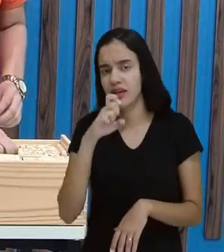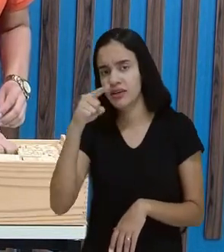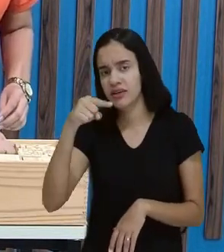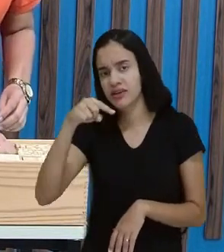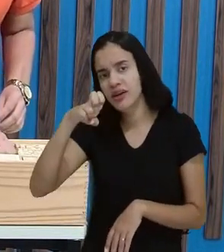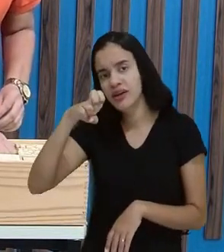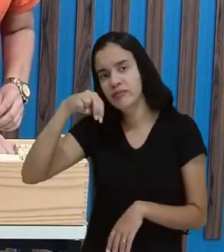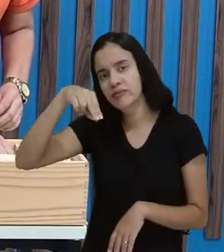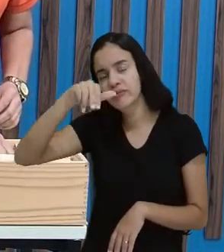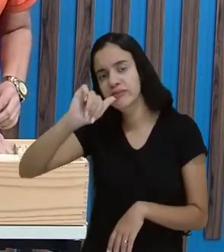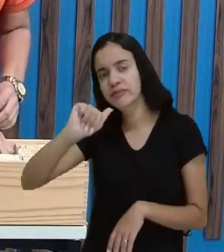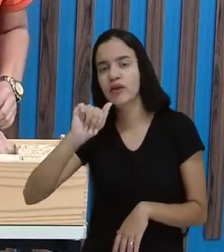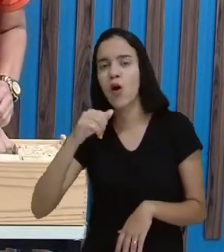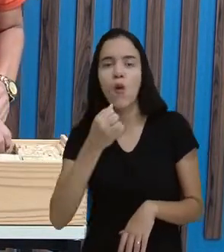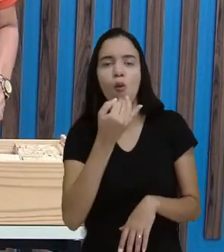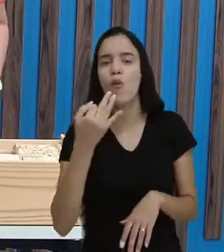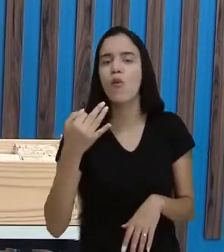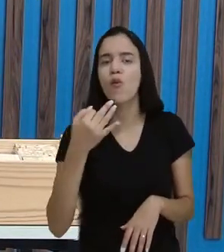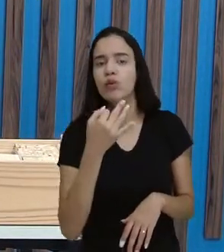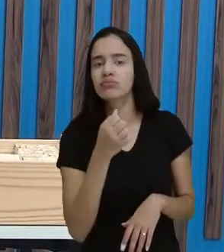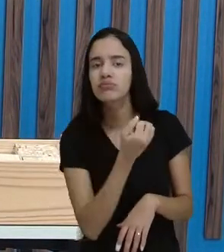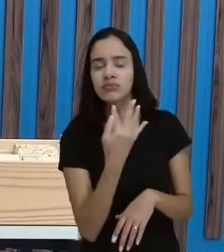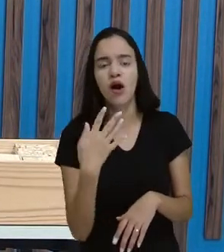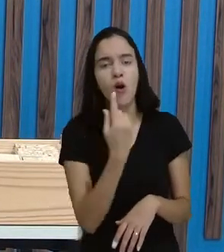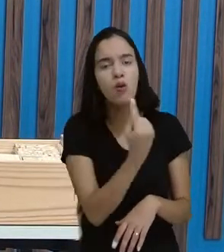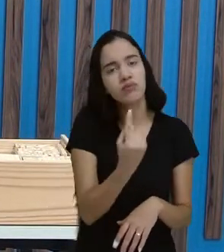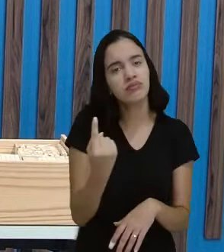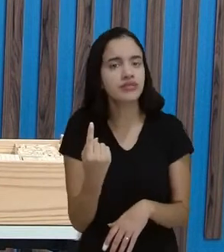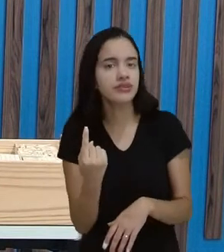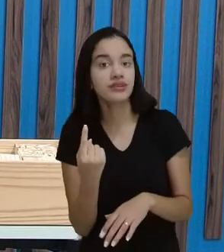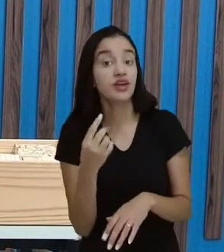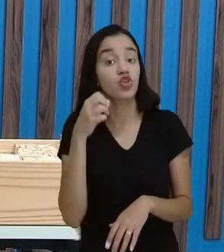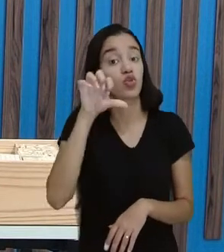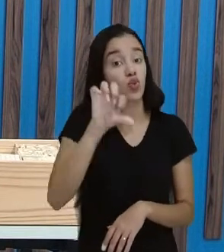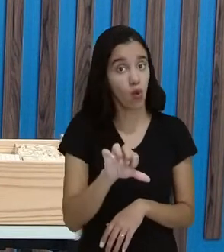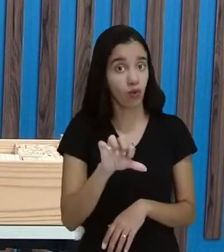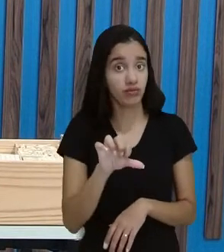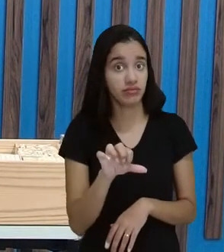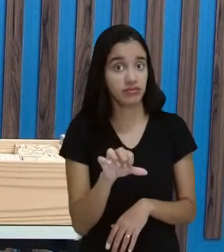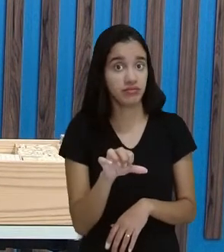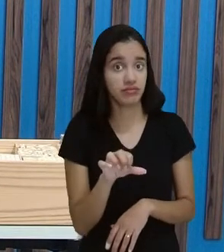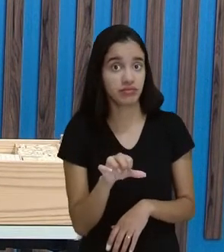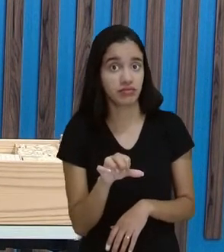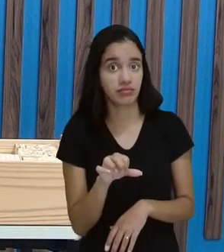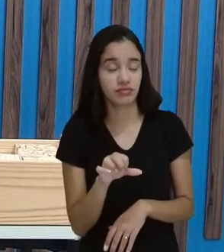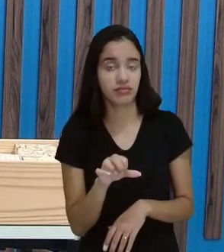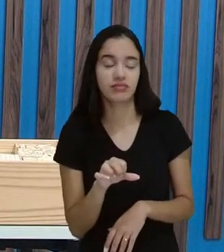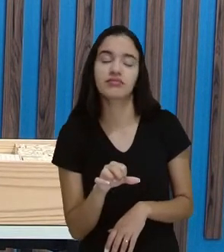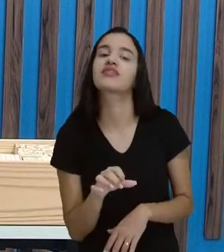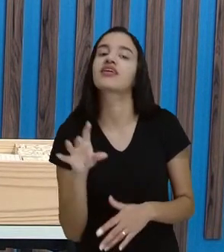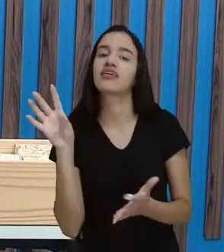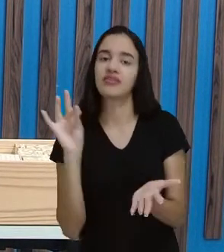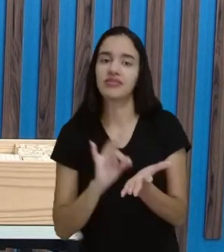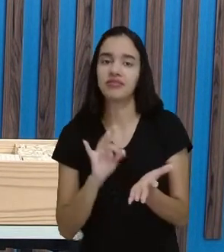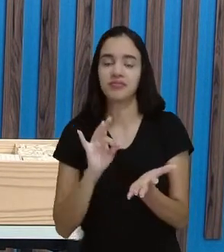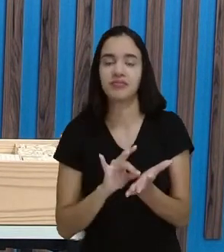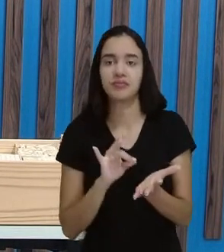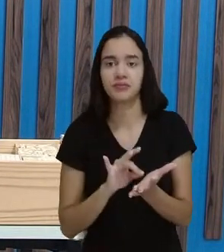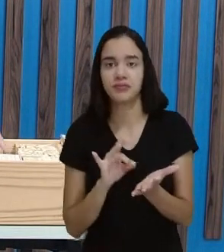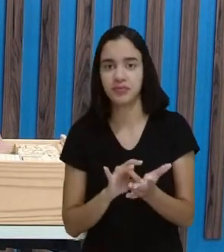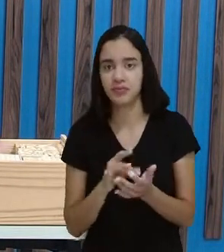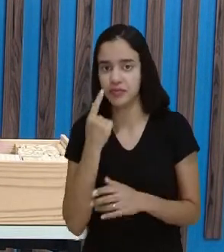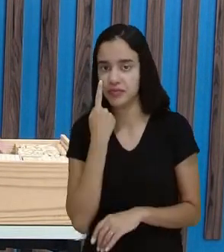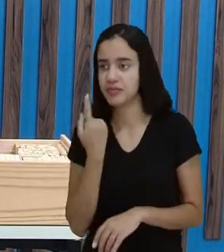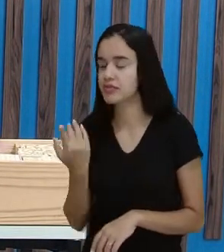dezenas. E quantas unidades? 9 unidades, né? Isso, professora Esther? Verdade. 3,